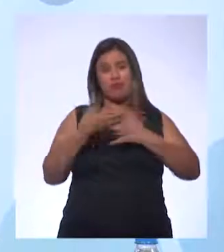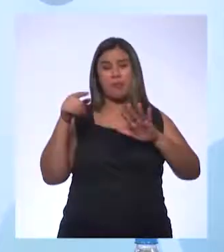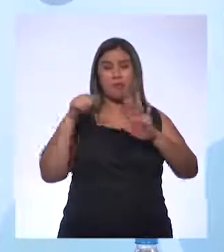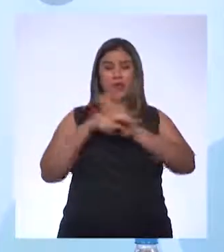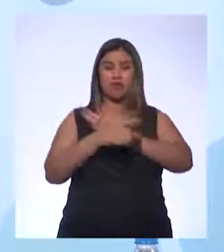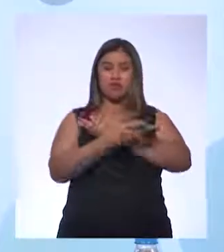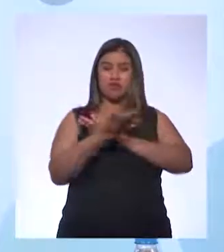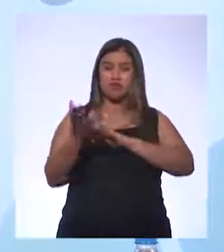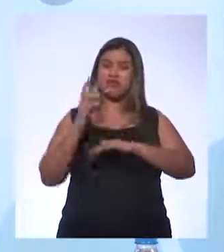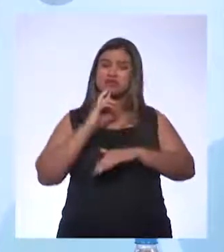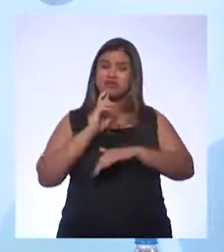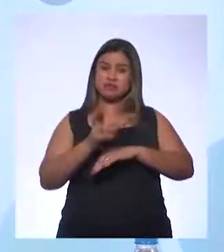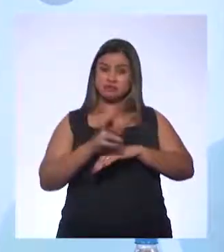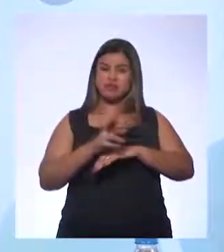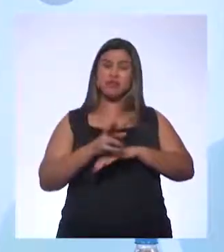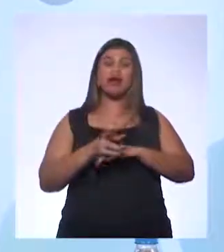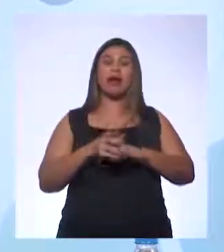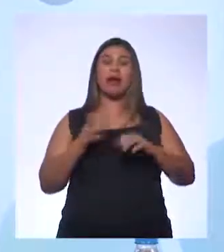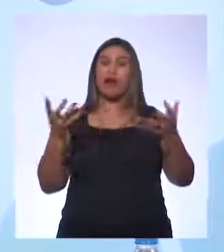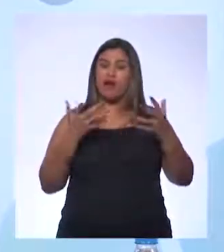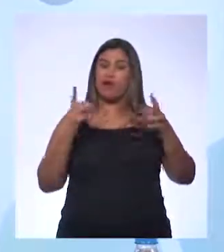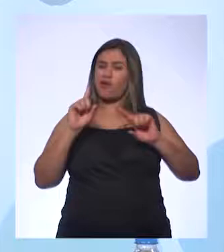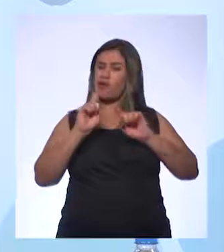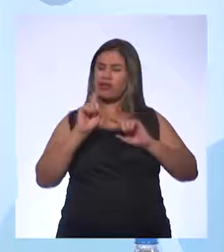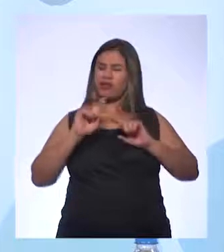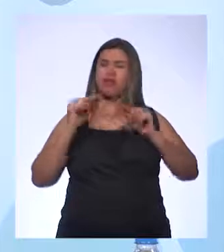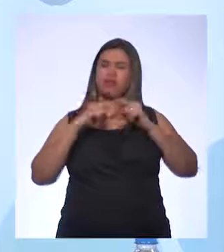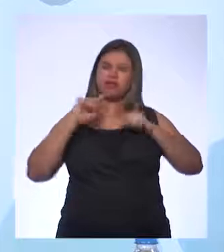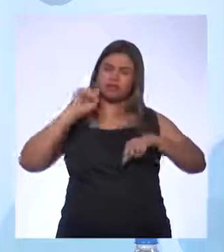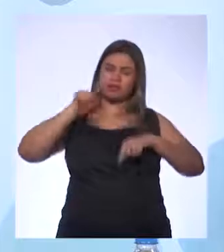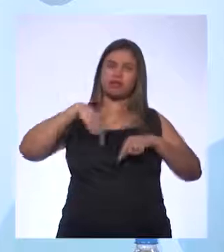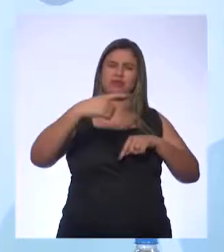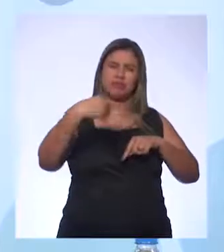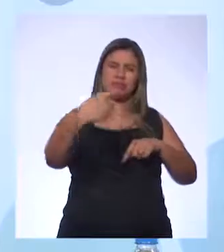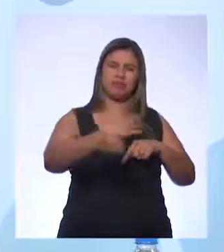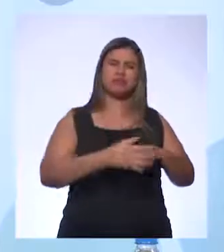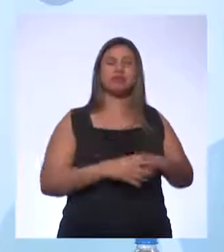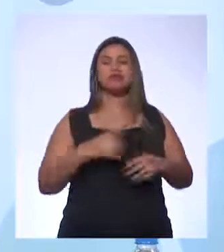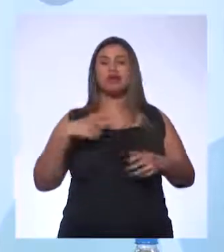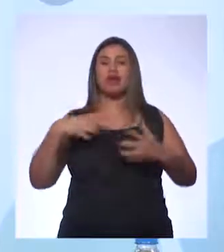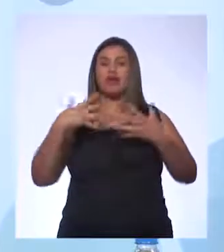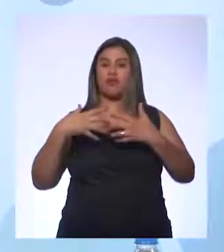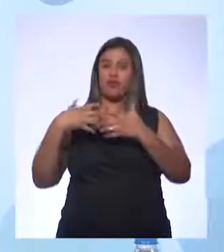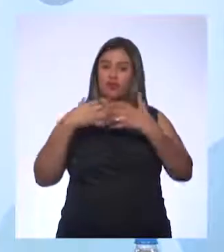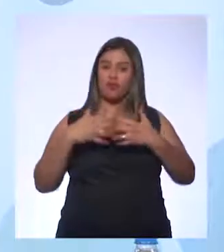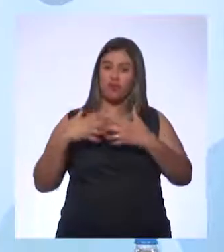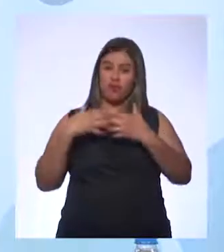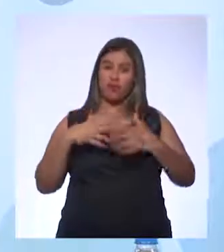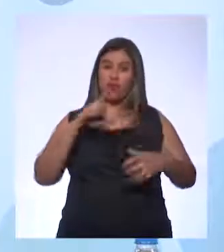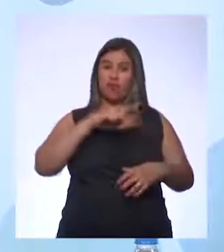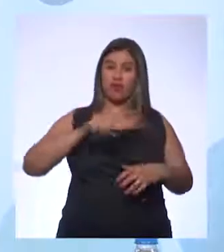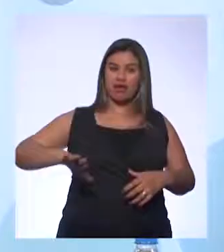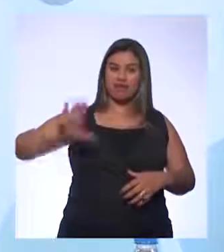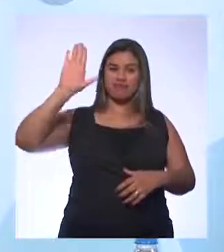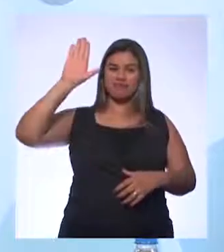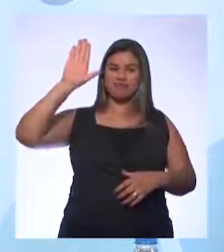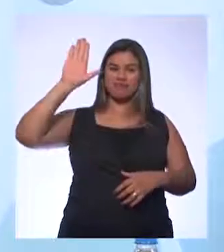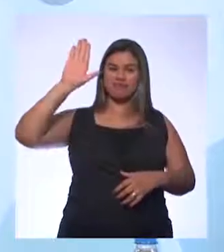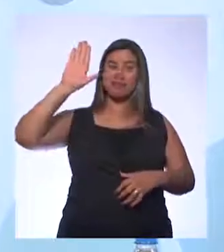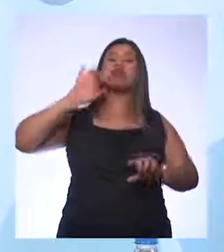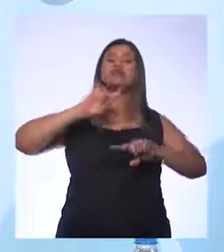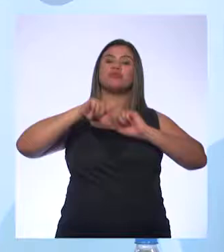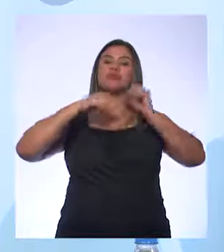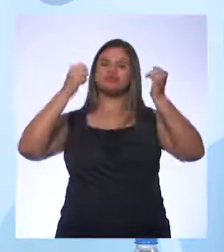pergunta no chat, mas não vai ser agora não, vou deixar isso mais para o final da aula. Vai ter a funcionalidade, você levanta a mãozinha e já eu vou